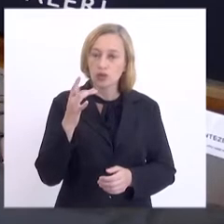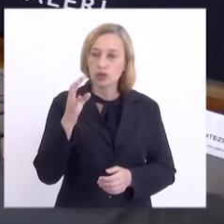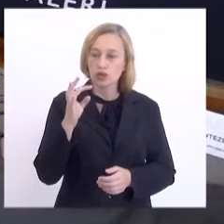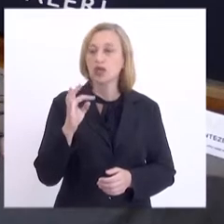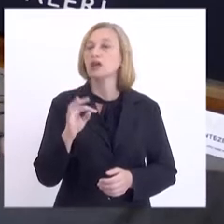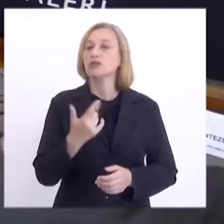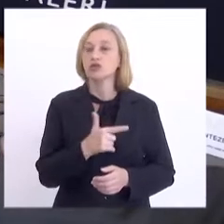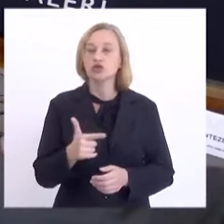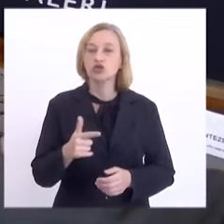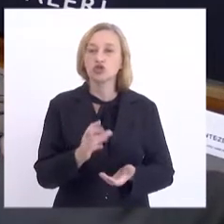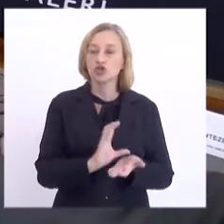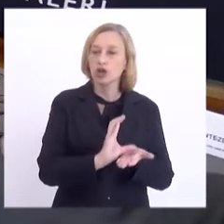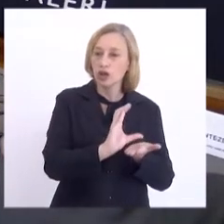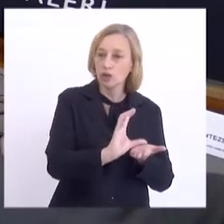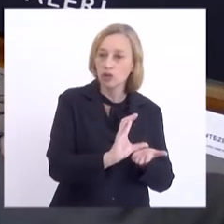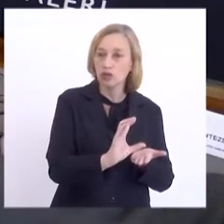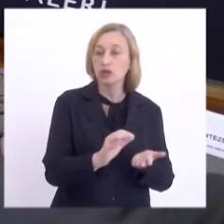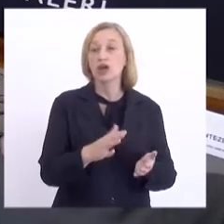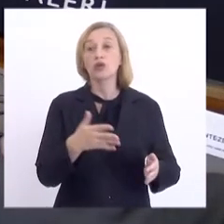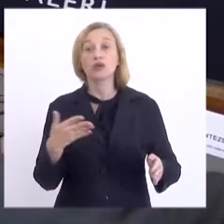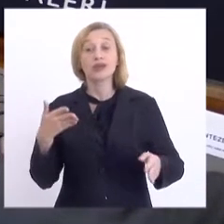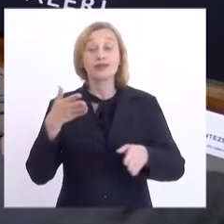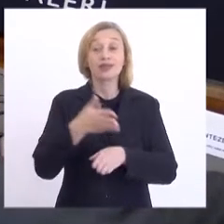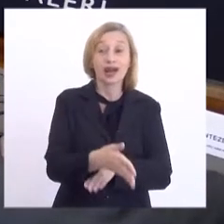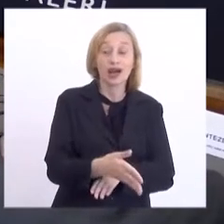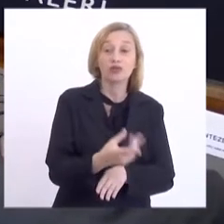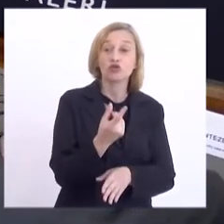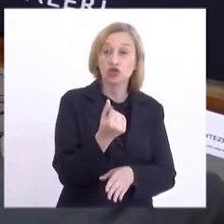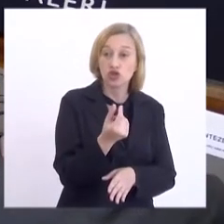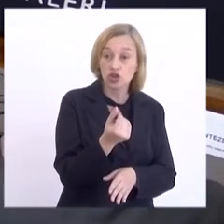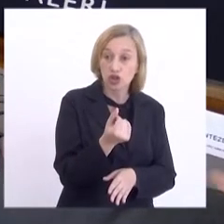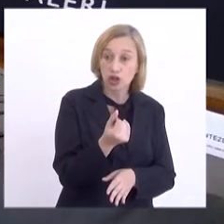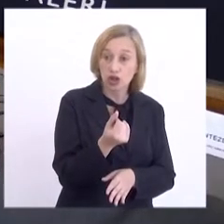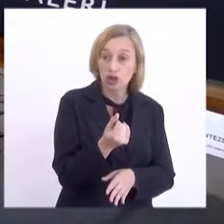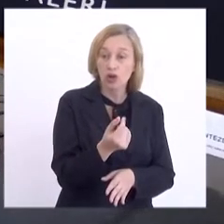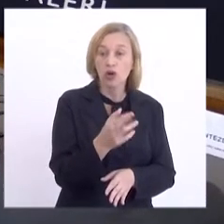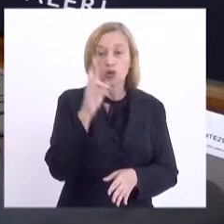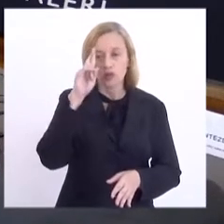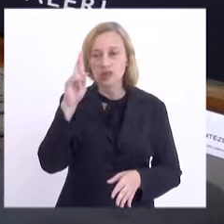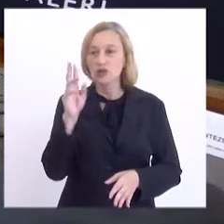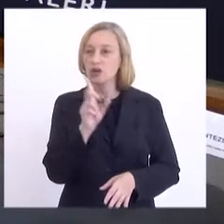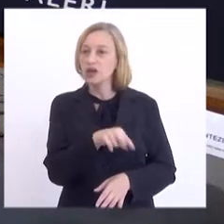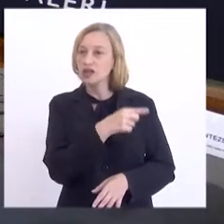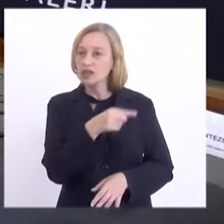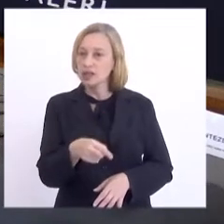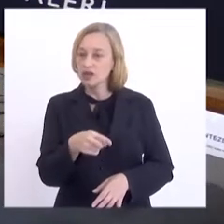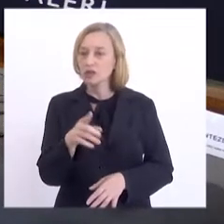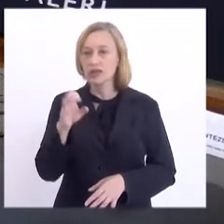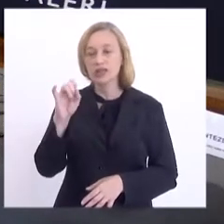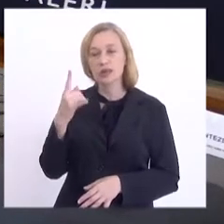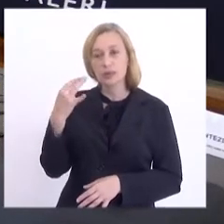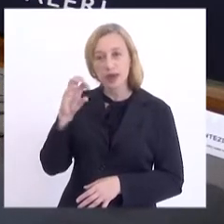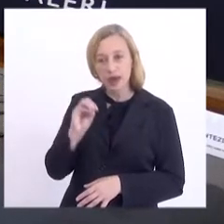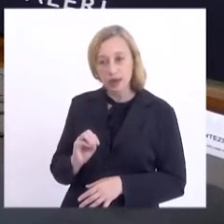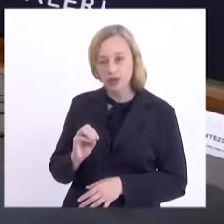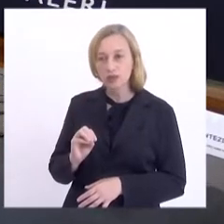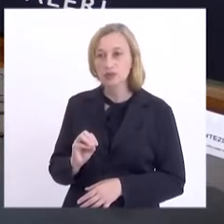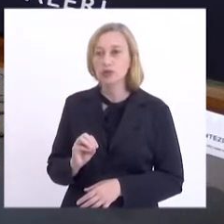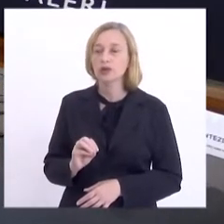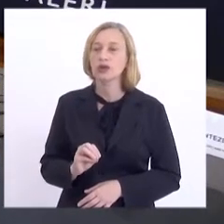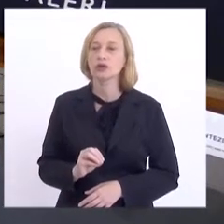aí quando os recursos do Tesouro entraram o seu cancelou esse empenho